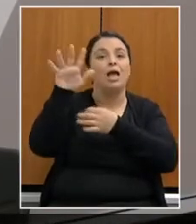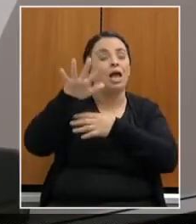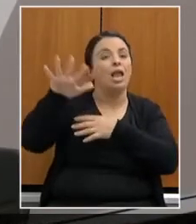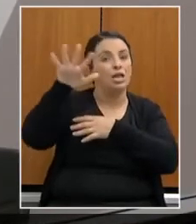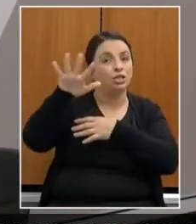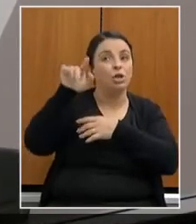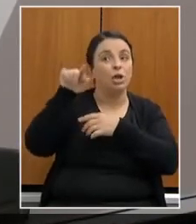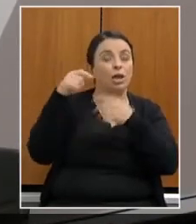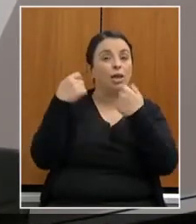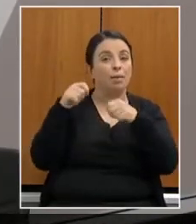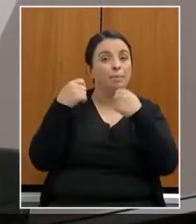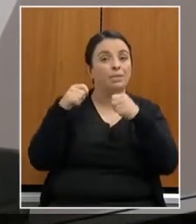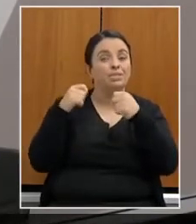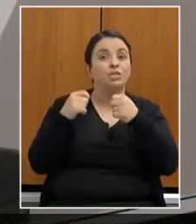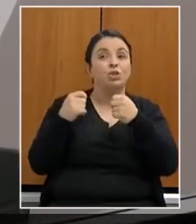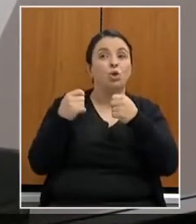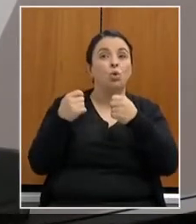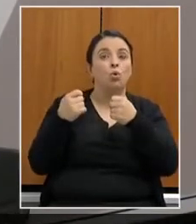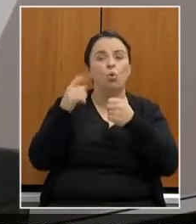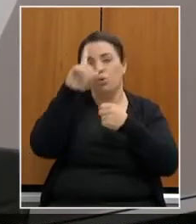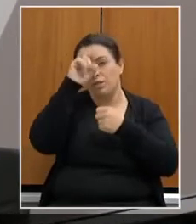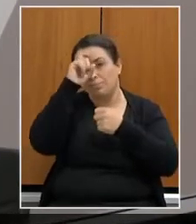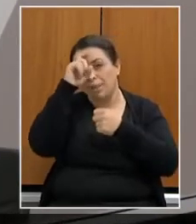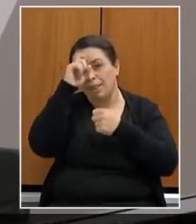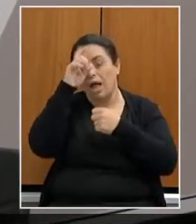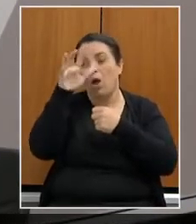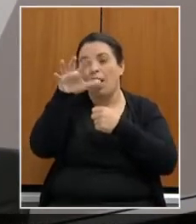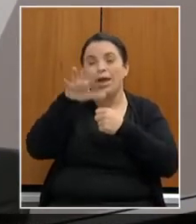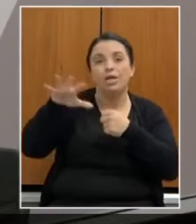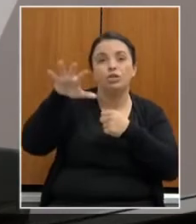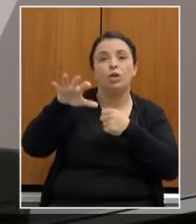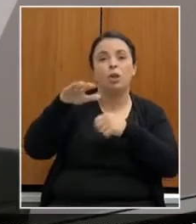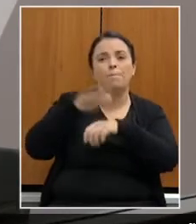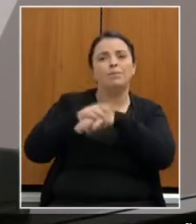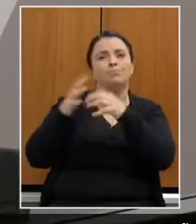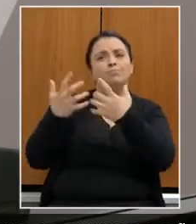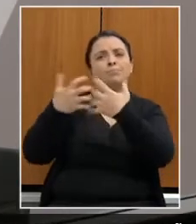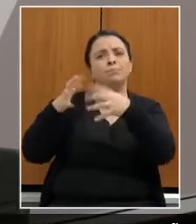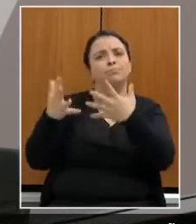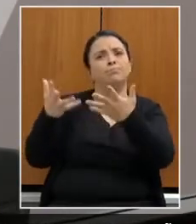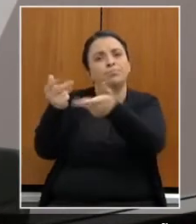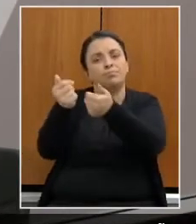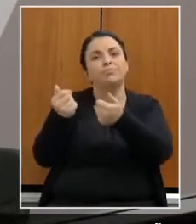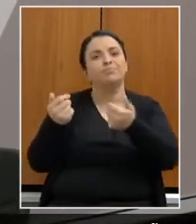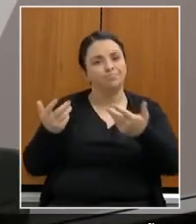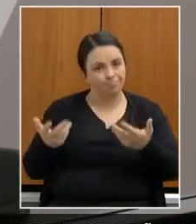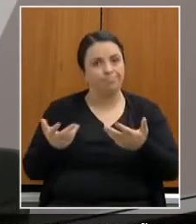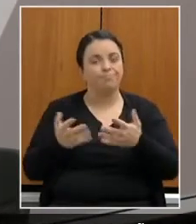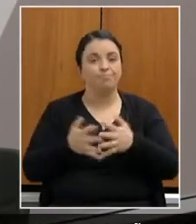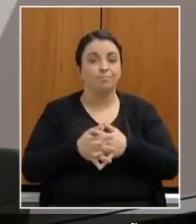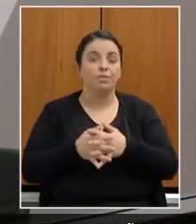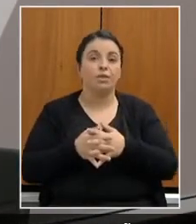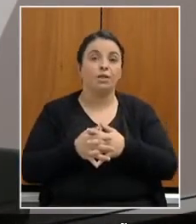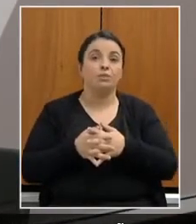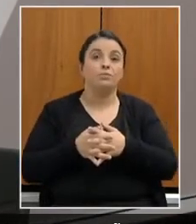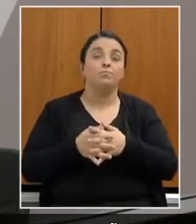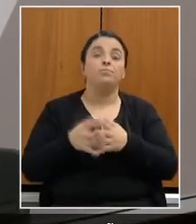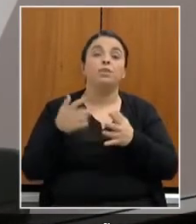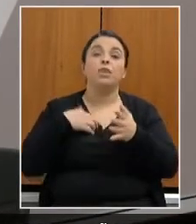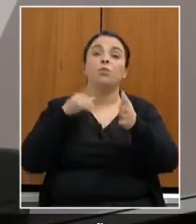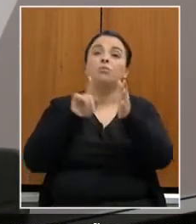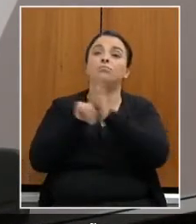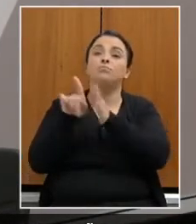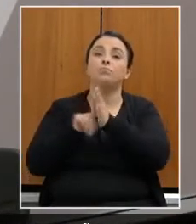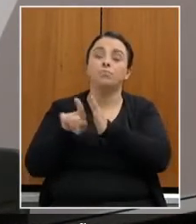função do hospital regional ali e aquilo de certa forma me preocupa as perguntas que irei trazer